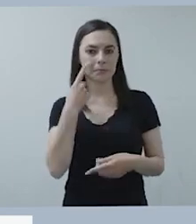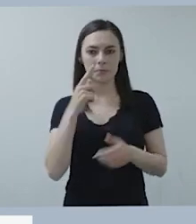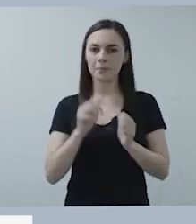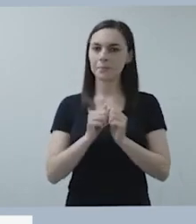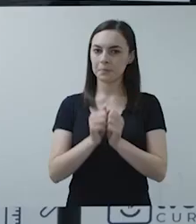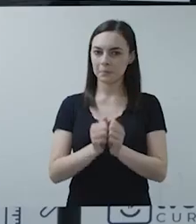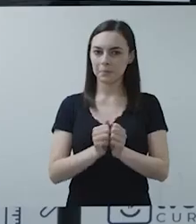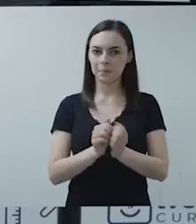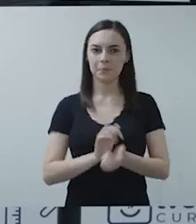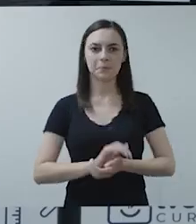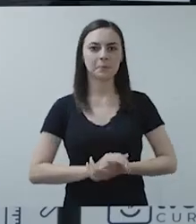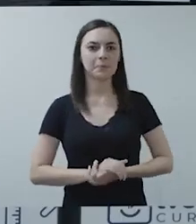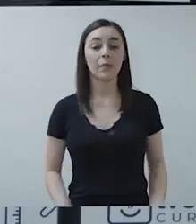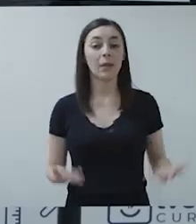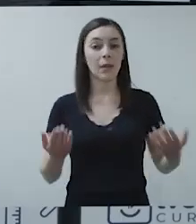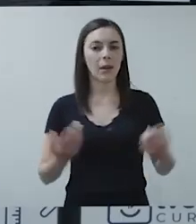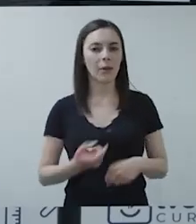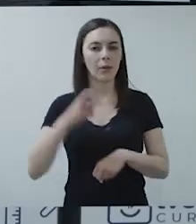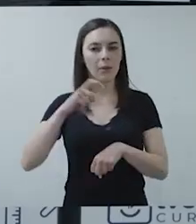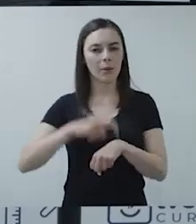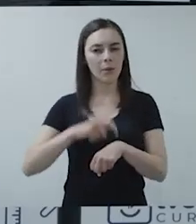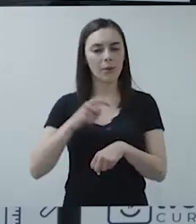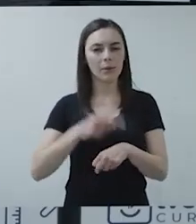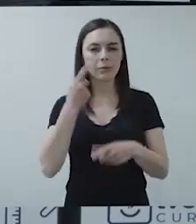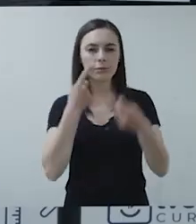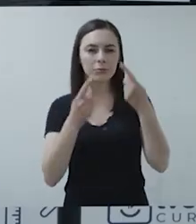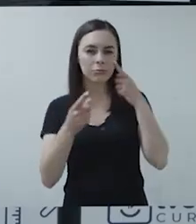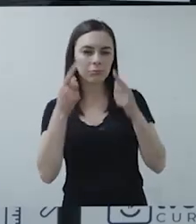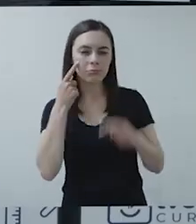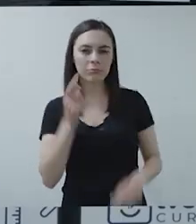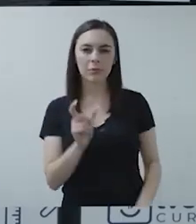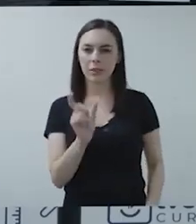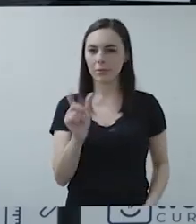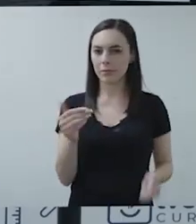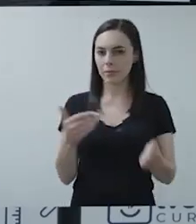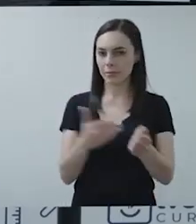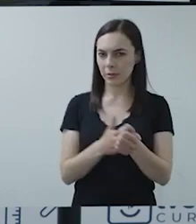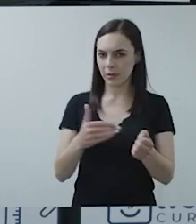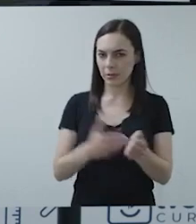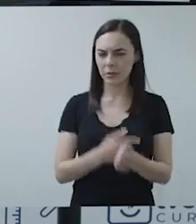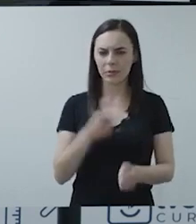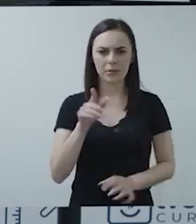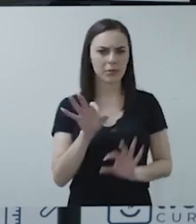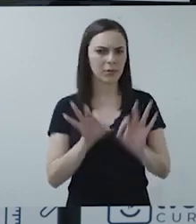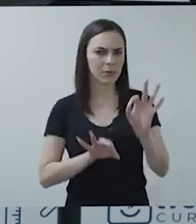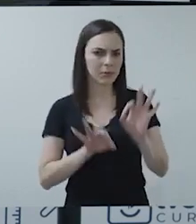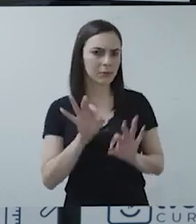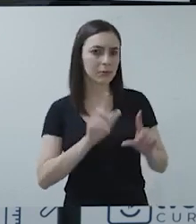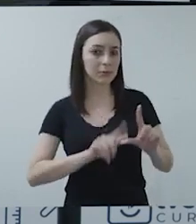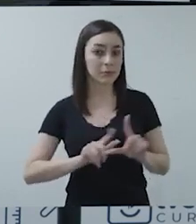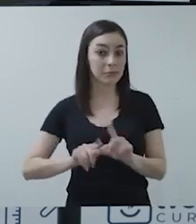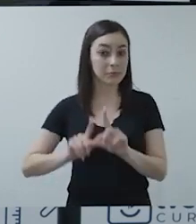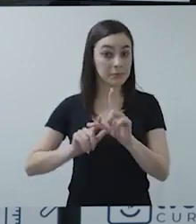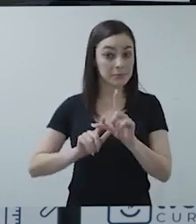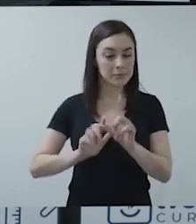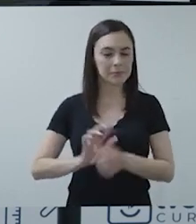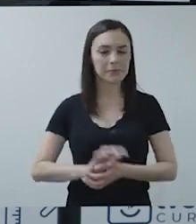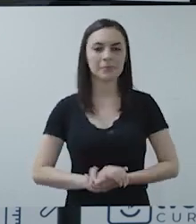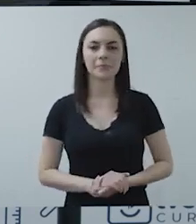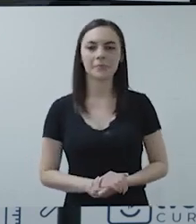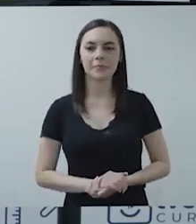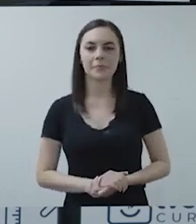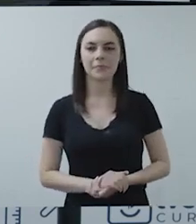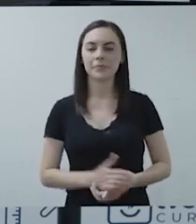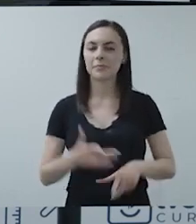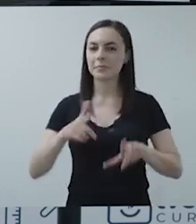juntos. Hora de descobrir a palavra secreta. Vocês separaram aí as letras?